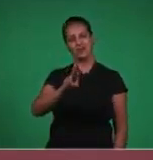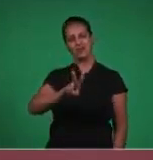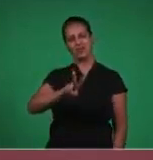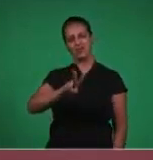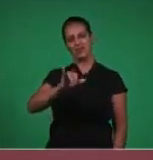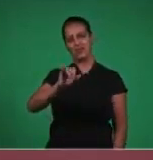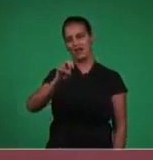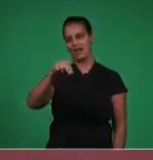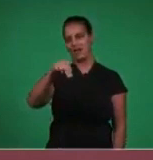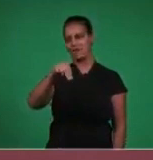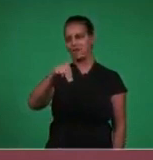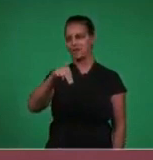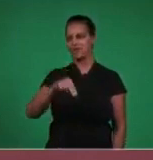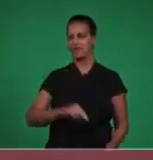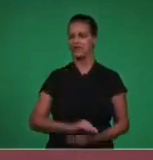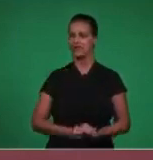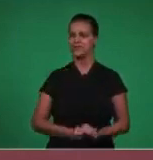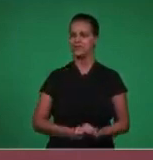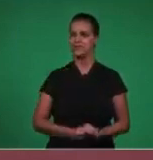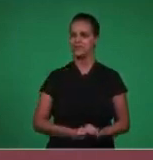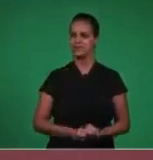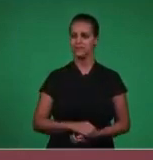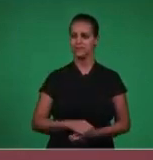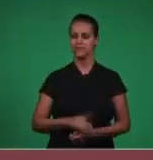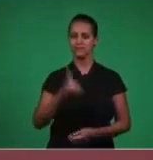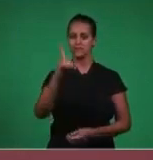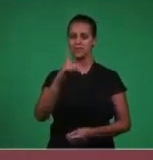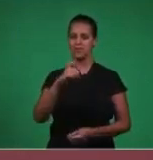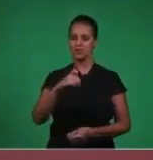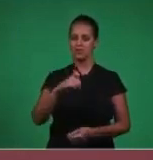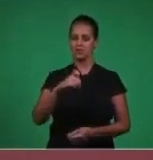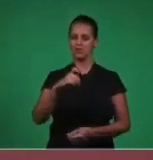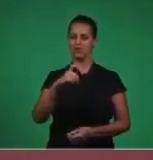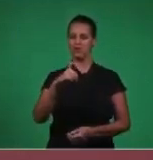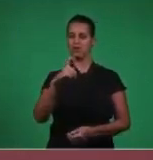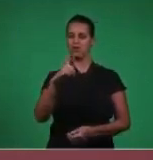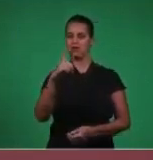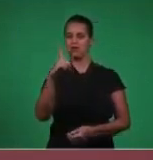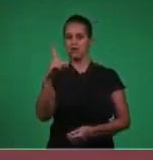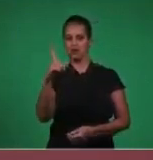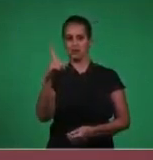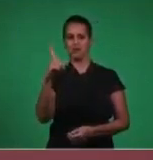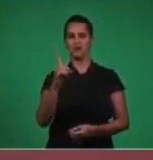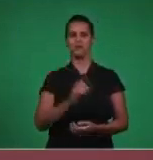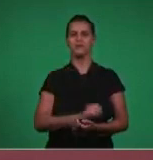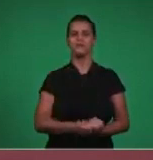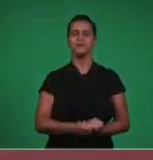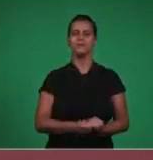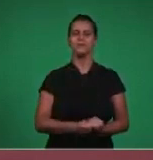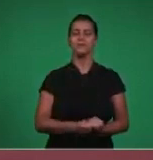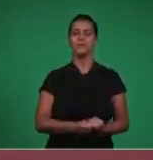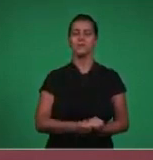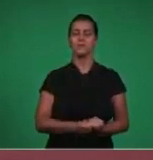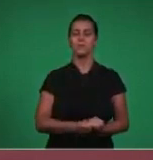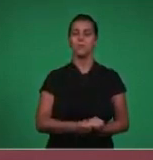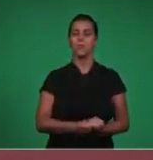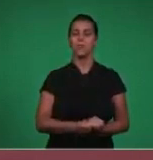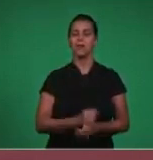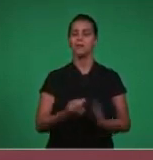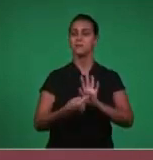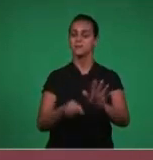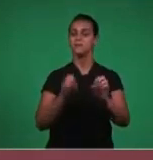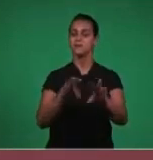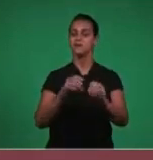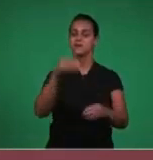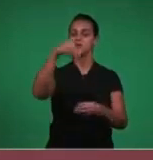falando exatamente sobre isso, porque isso muitas vezes é ensinado nas escolas. Os nossos jovens entram no